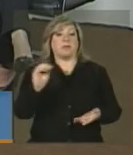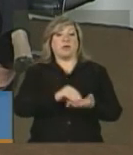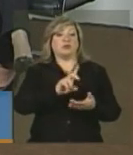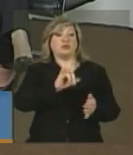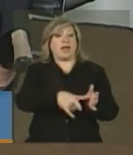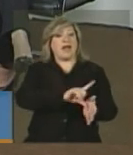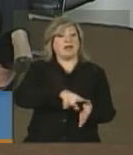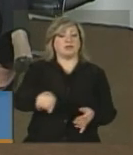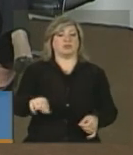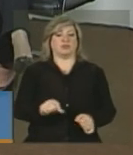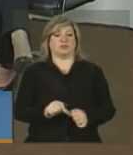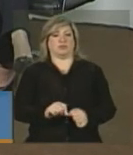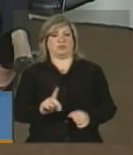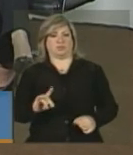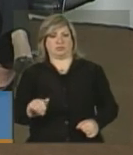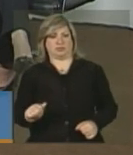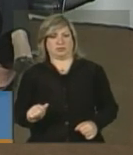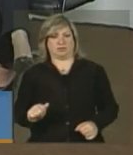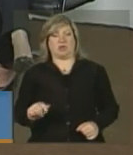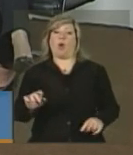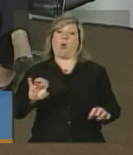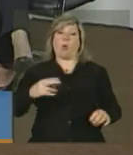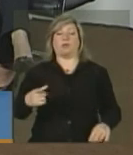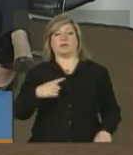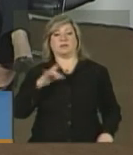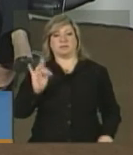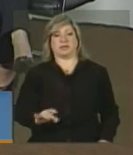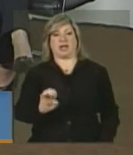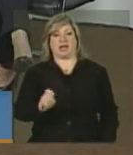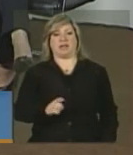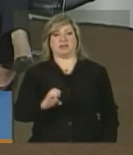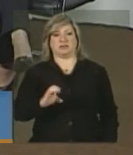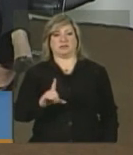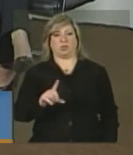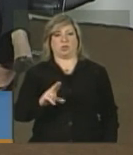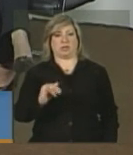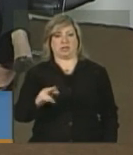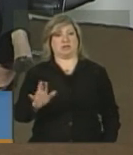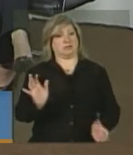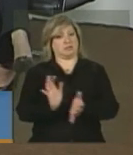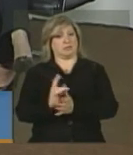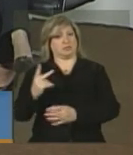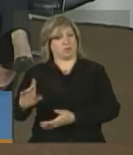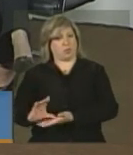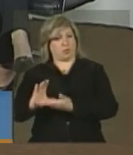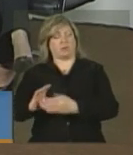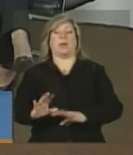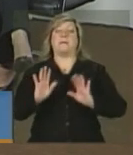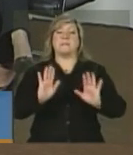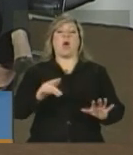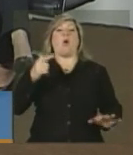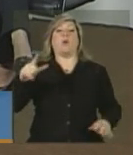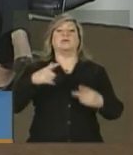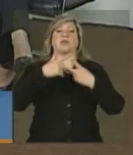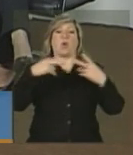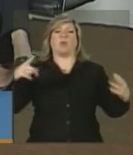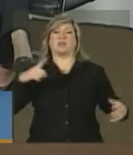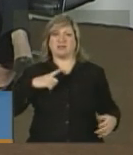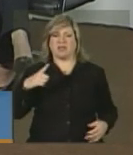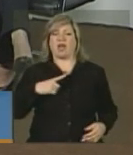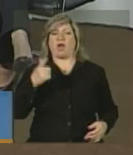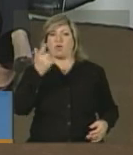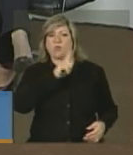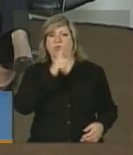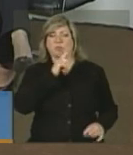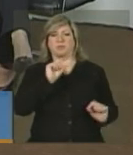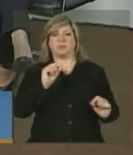clicar no excluir. Agora, outra coisa que tem acontecido muito é que o